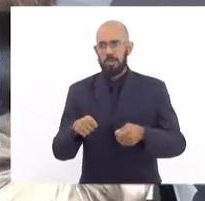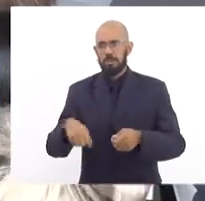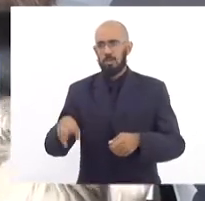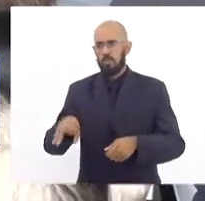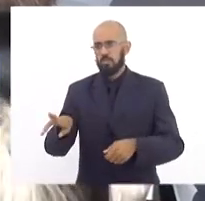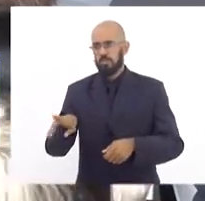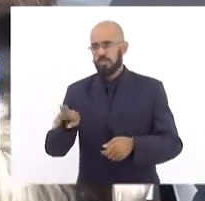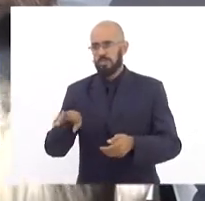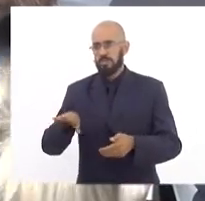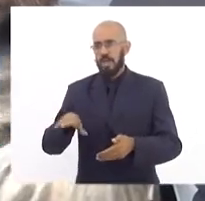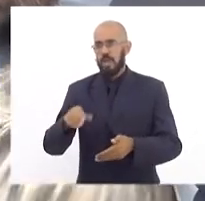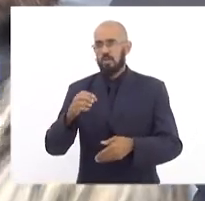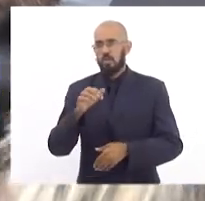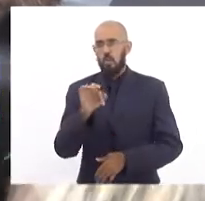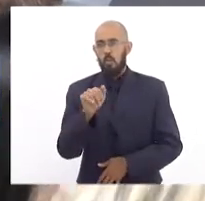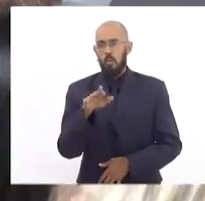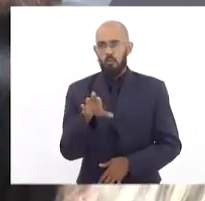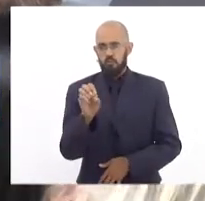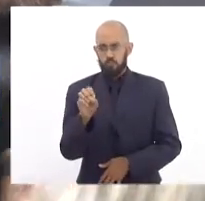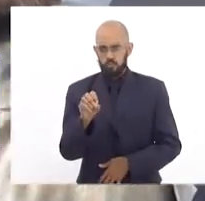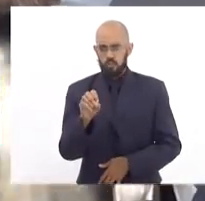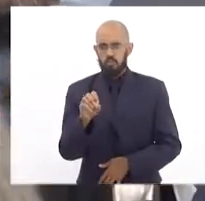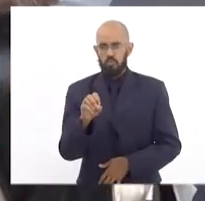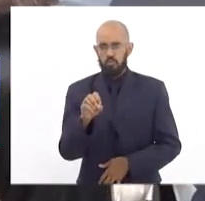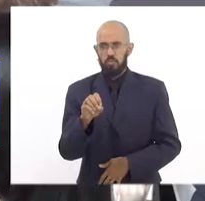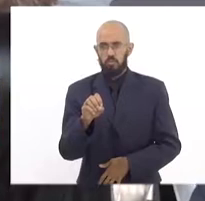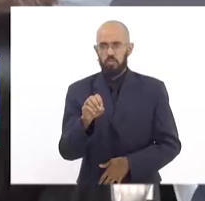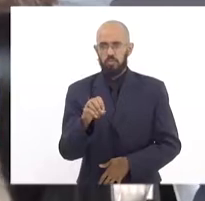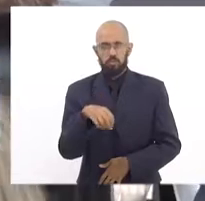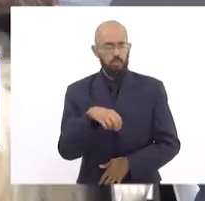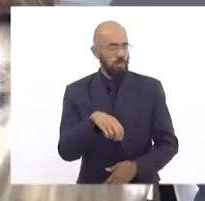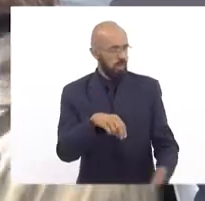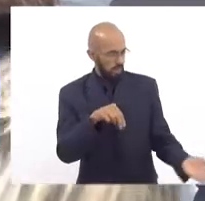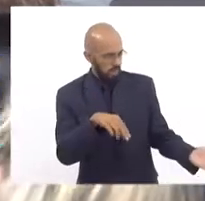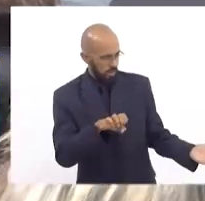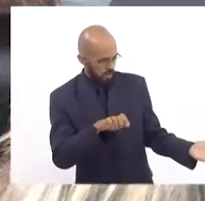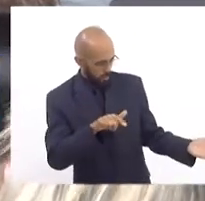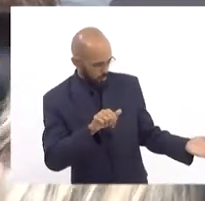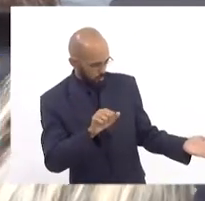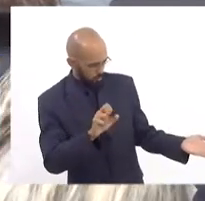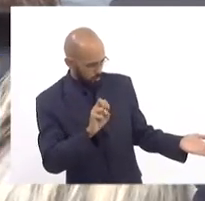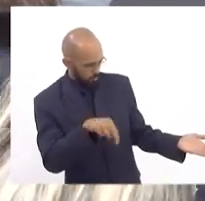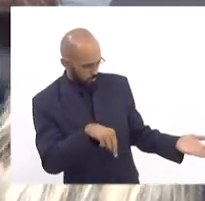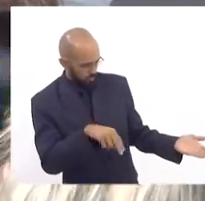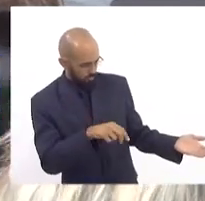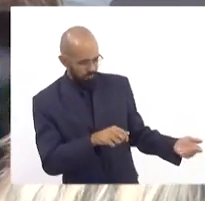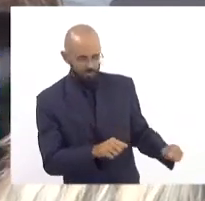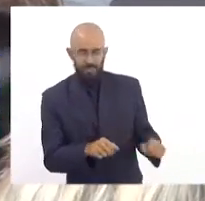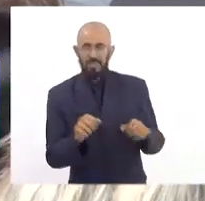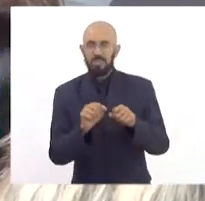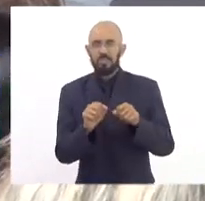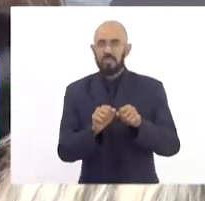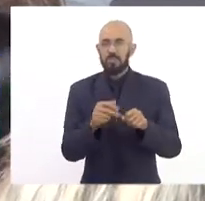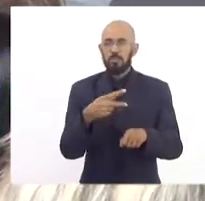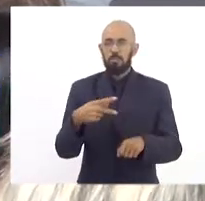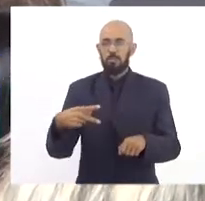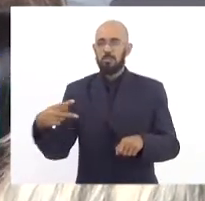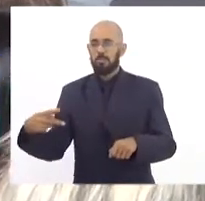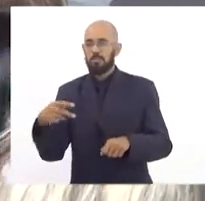ele só gosta de arrecadar, mas pode ser. O fundo poderá ser usado para fazer uma PPP, para